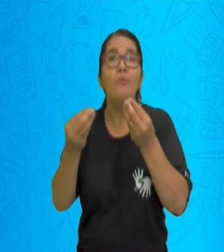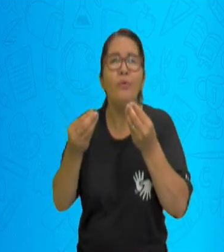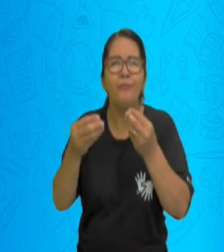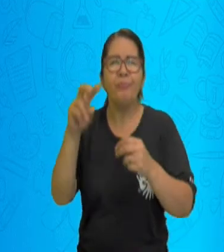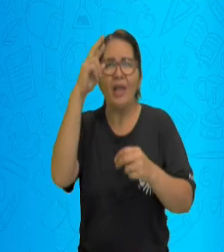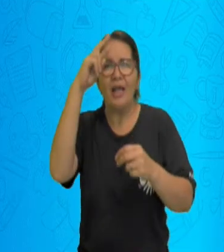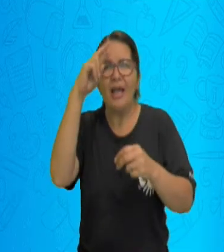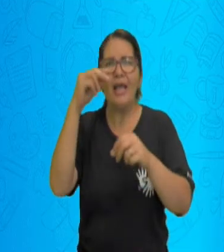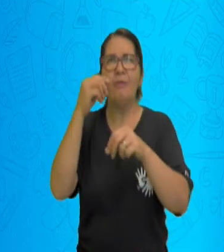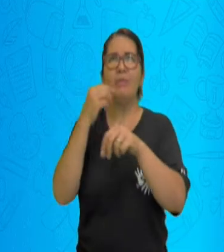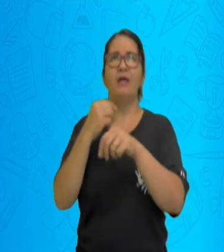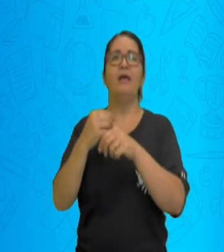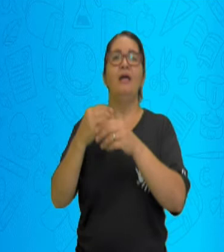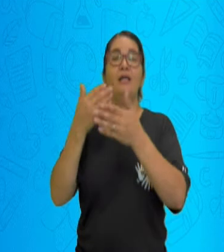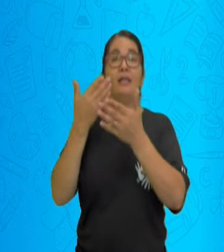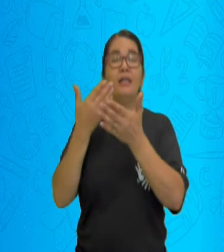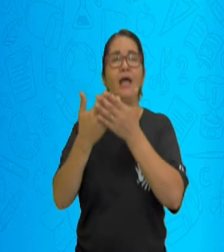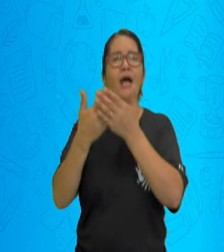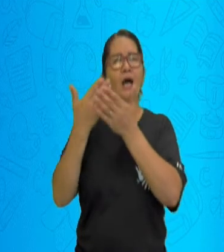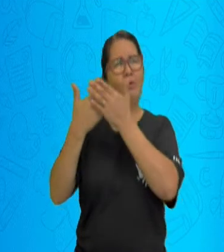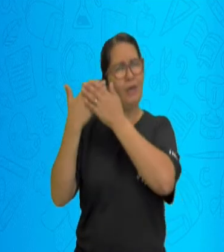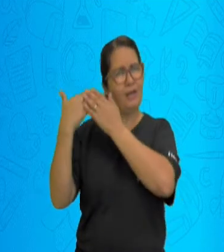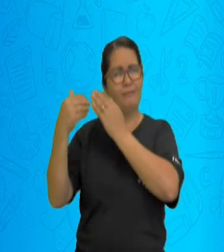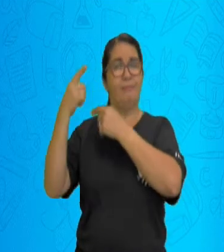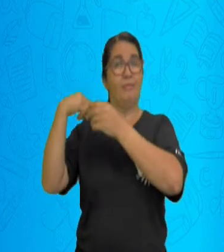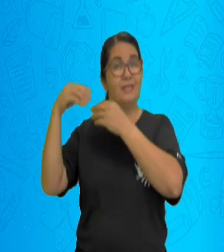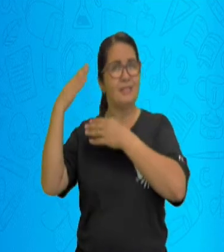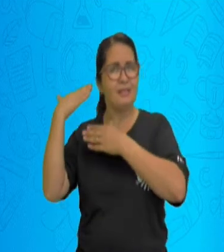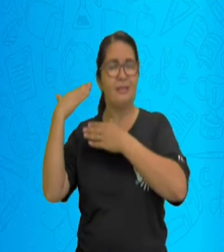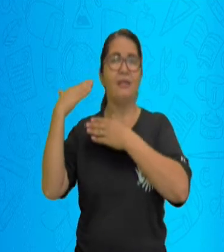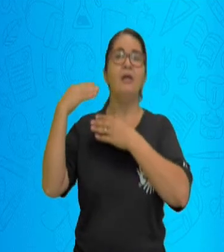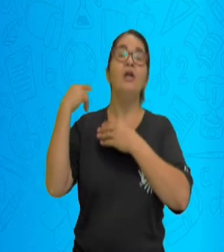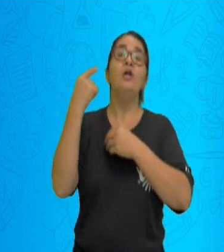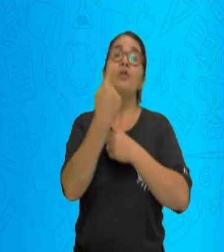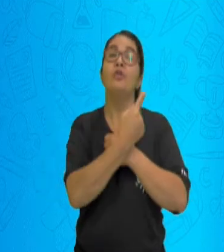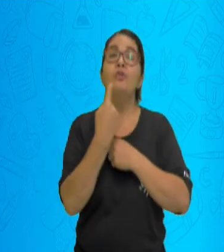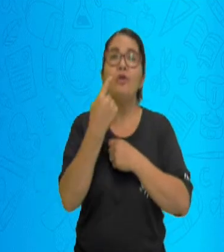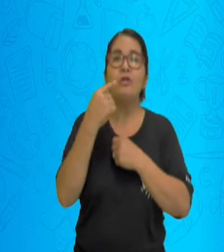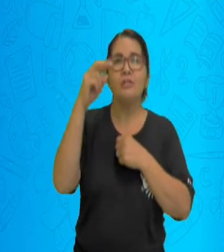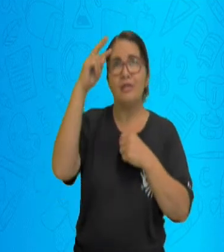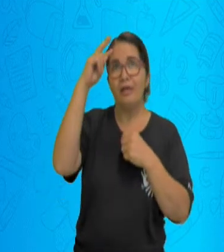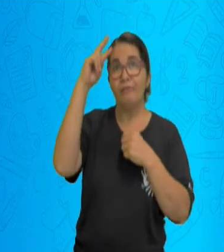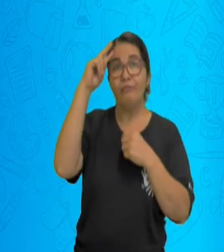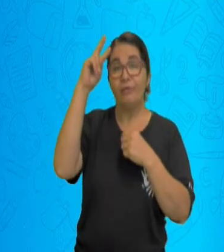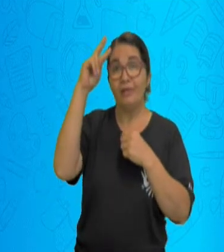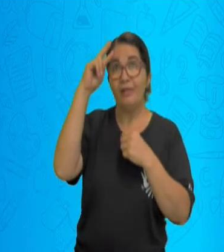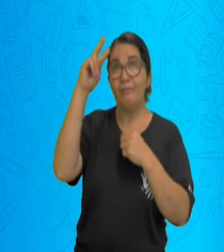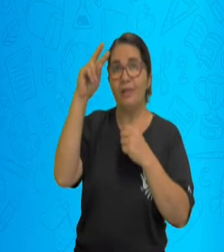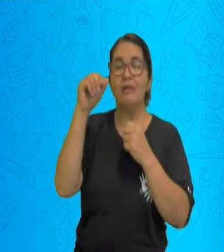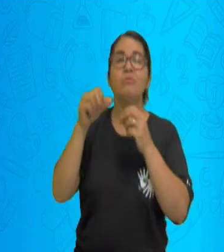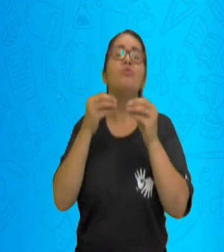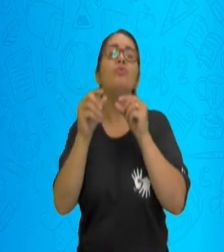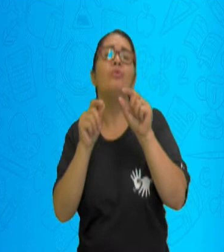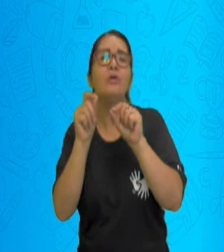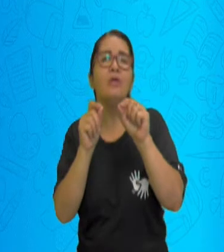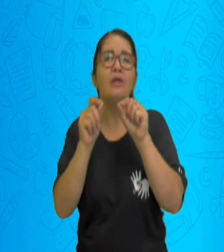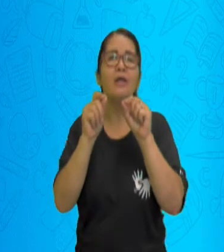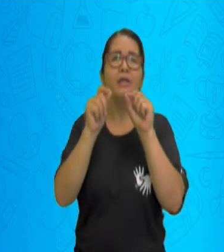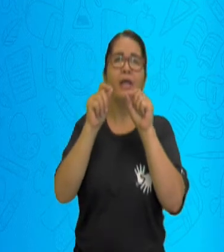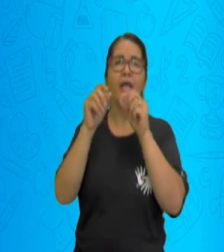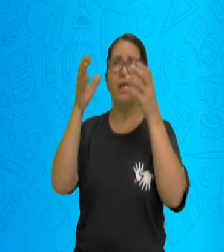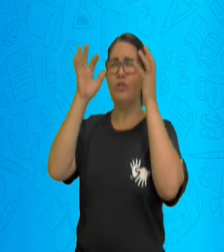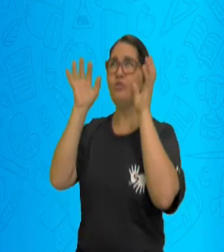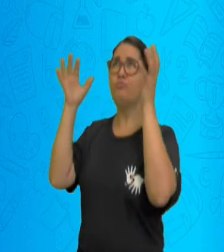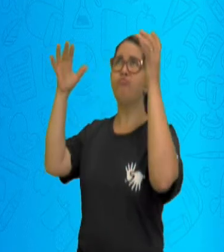A gente fala sempre apontando o dedo ou até com um movimento mais livre, mais solto.